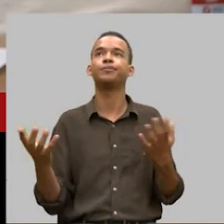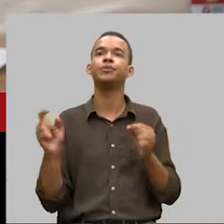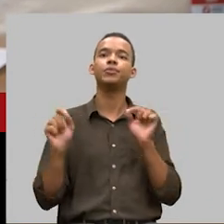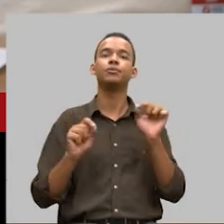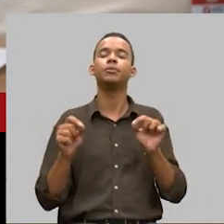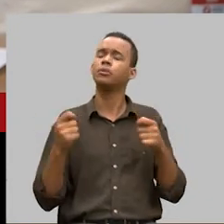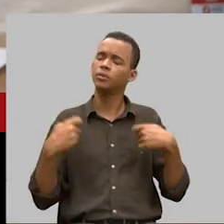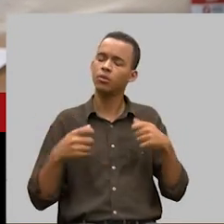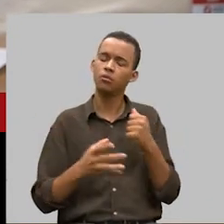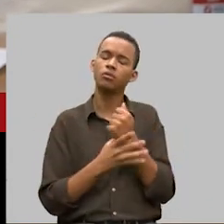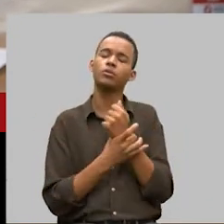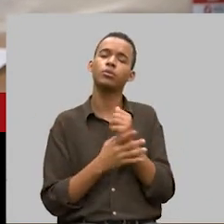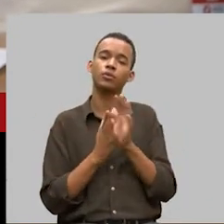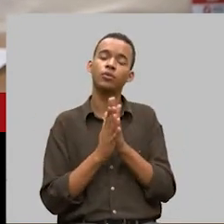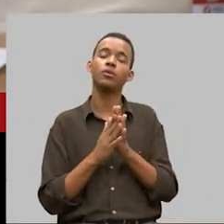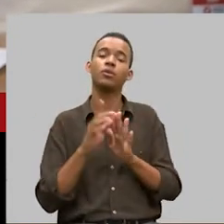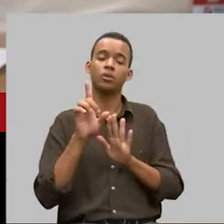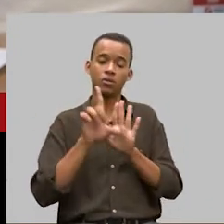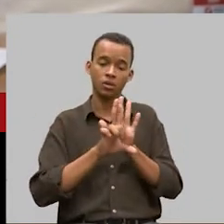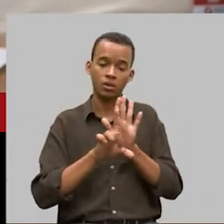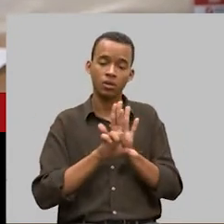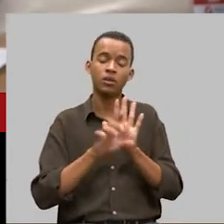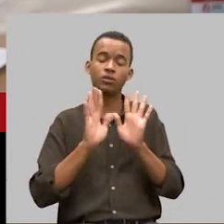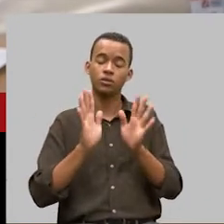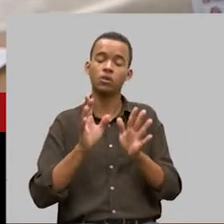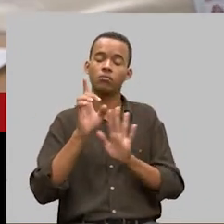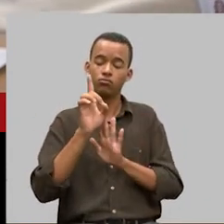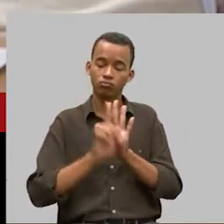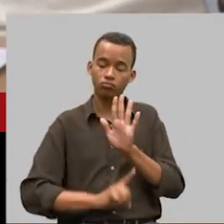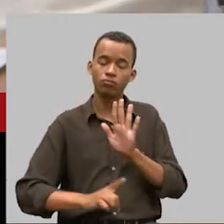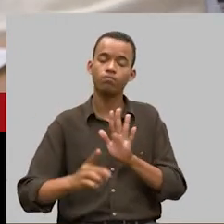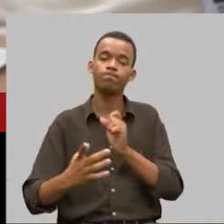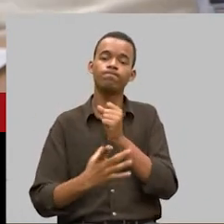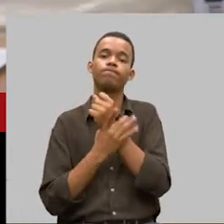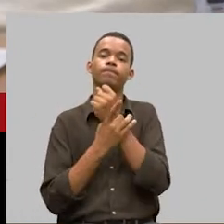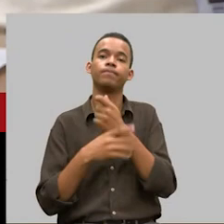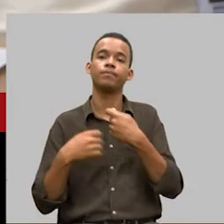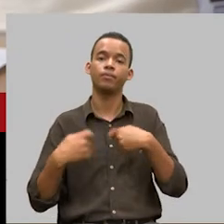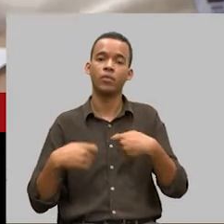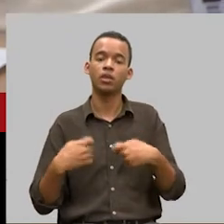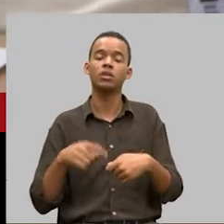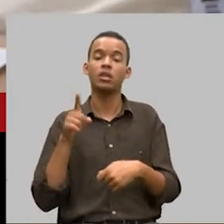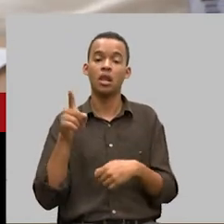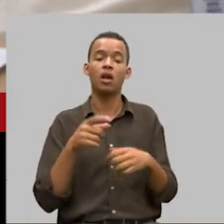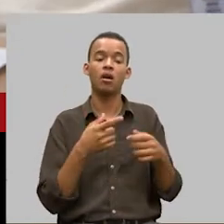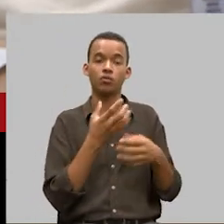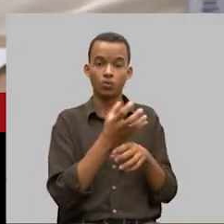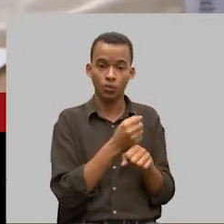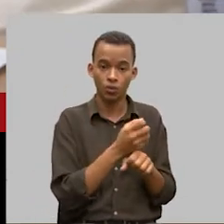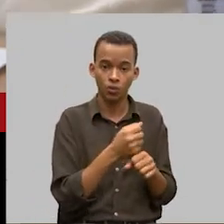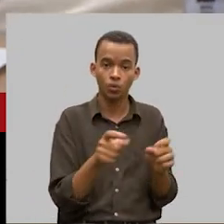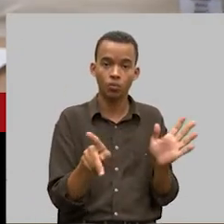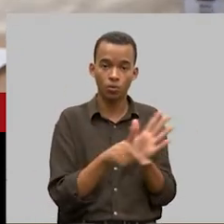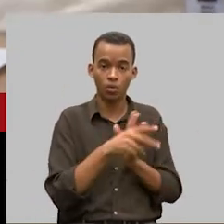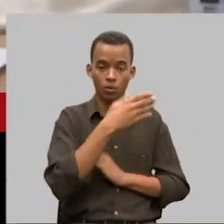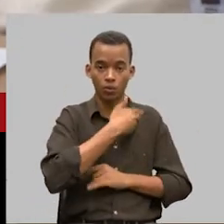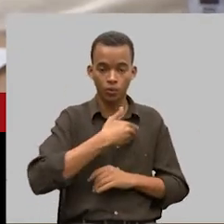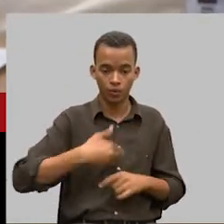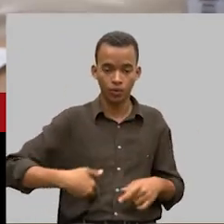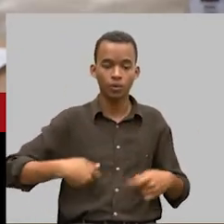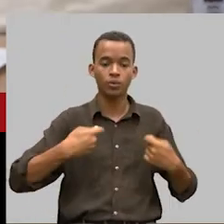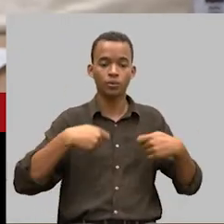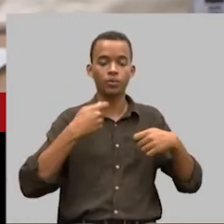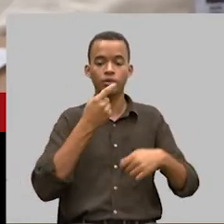14.614 garante isso pessoal garante a da fonte do Tesouro um repasse o governo deixou